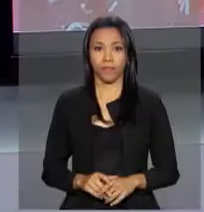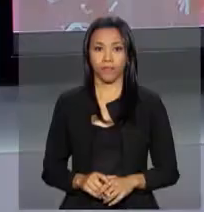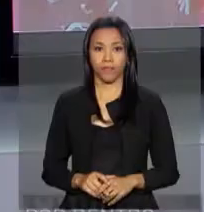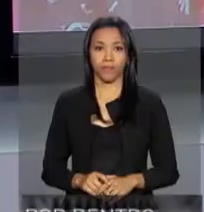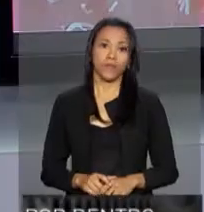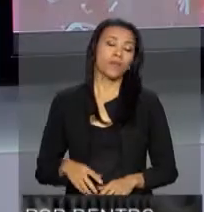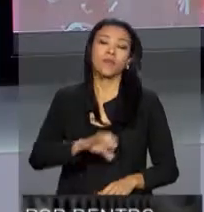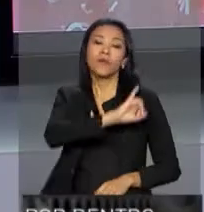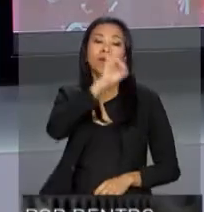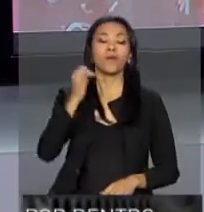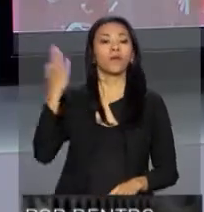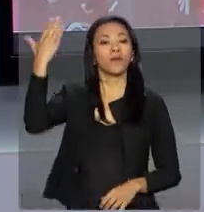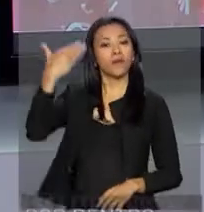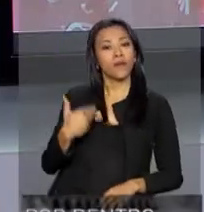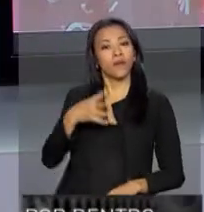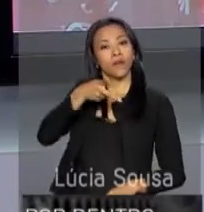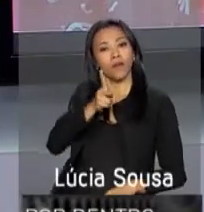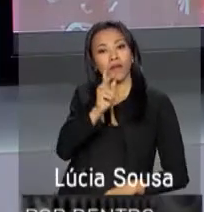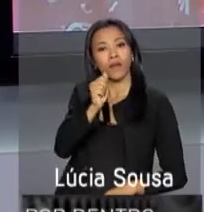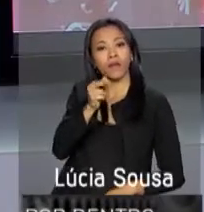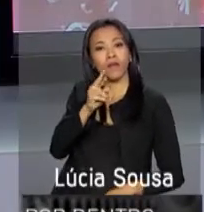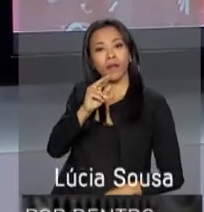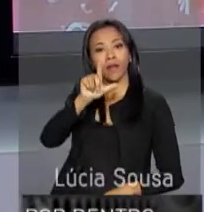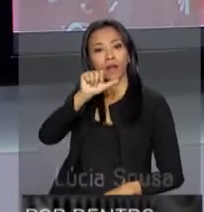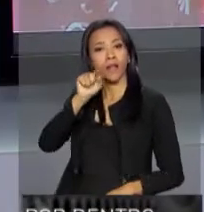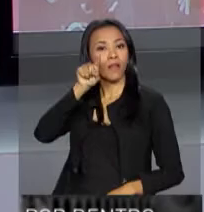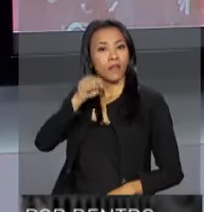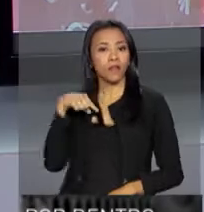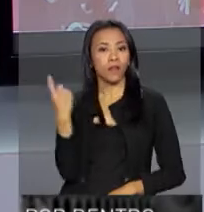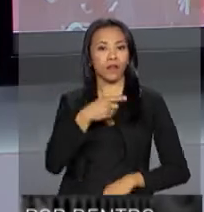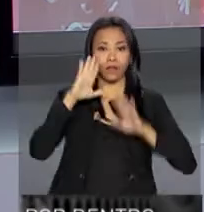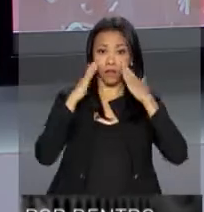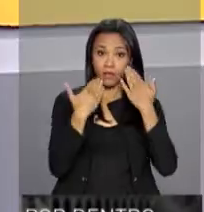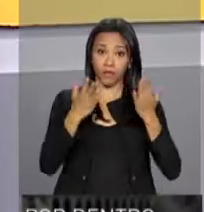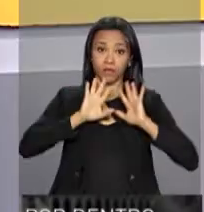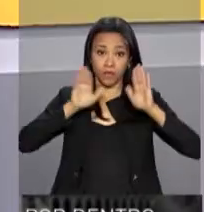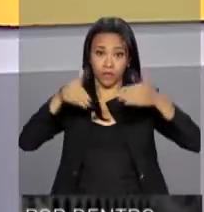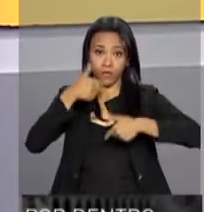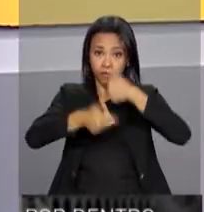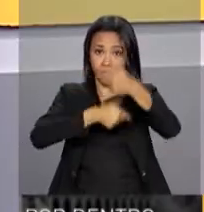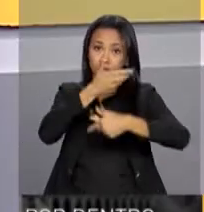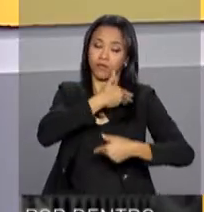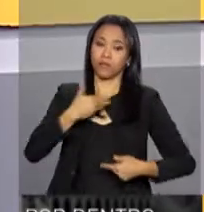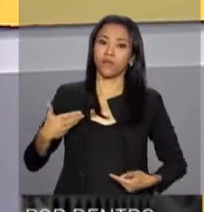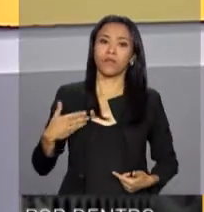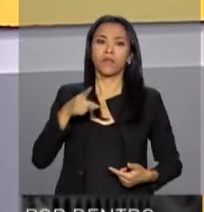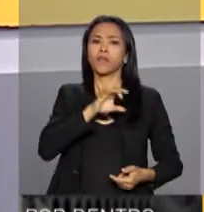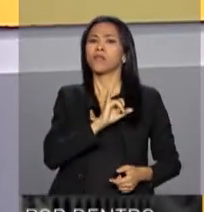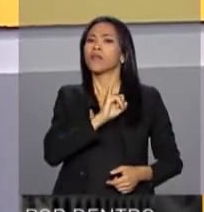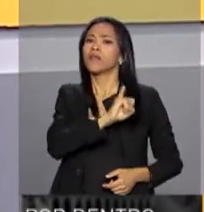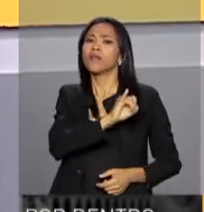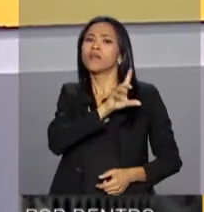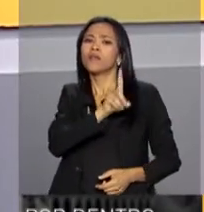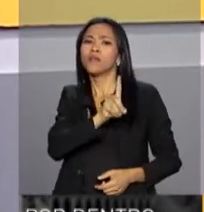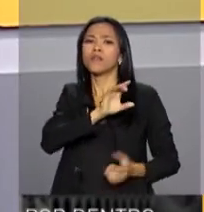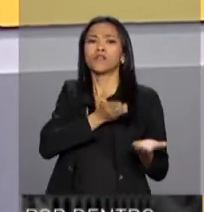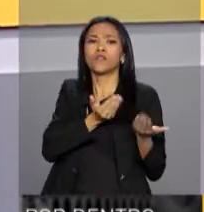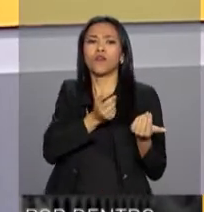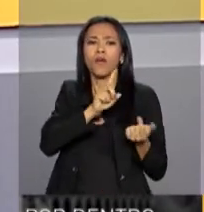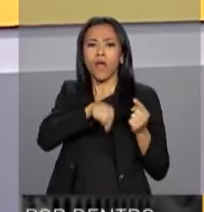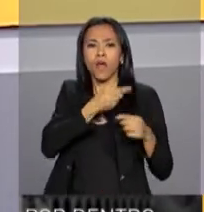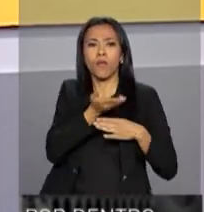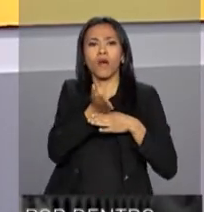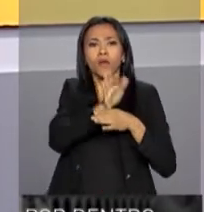olá eu sou carla batia e este é o programa por dentro do governo a identidade do jovem é um benefício do governo federal que